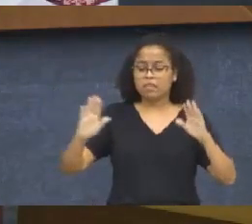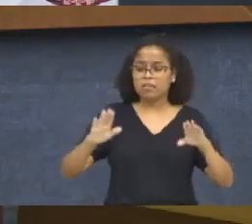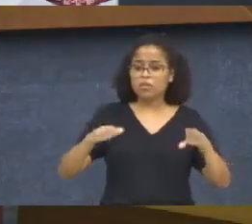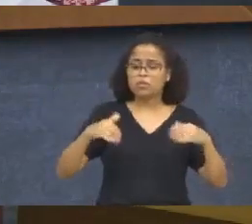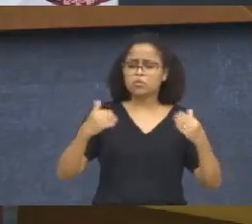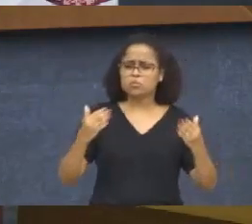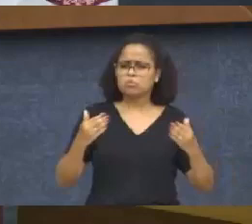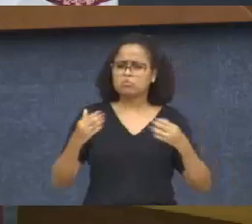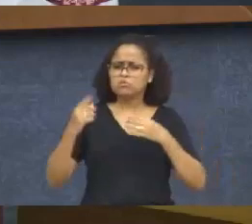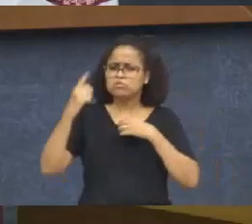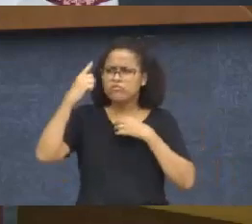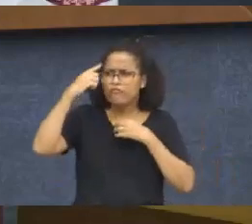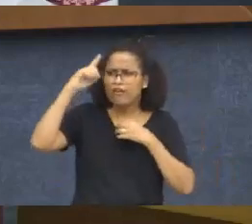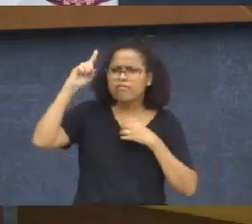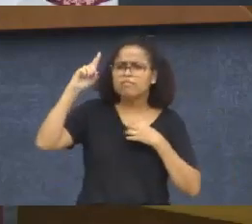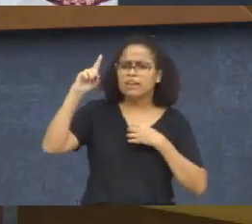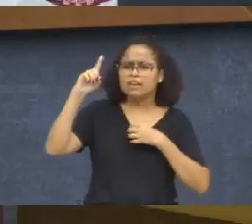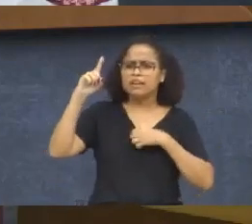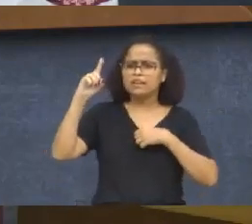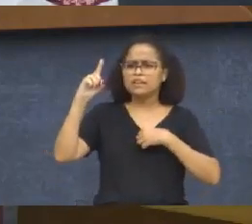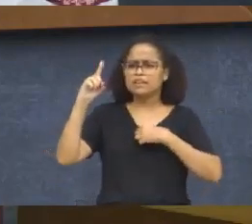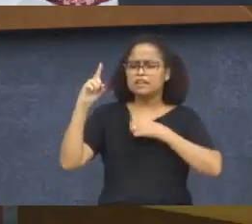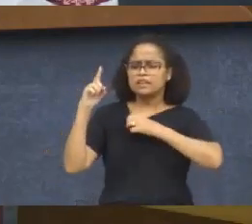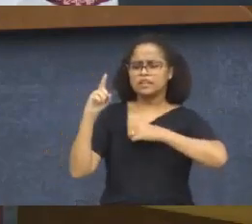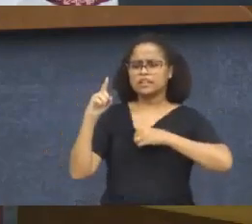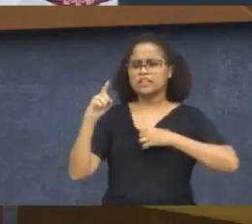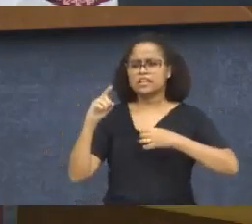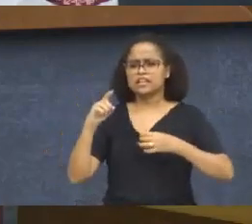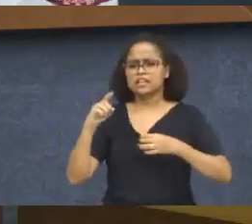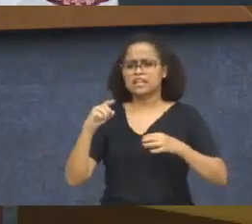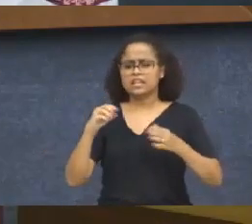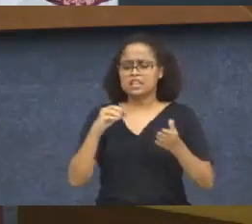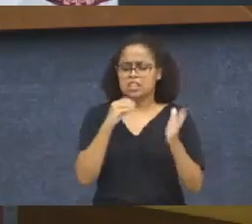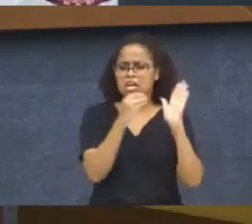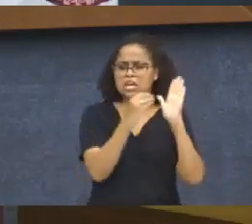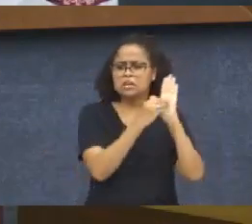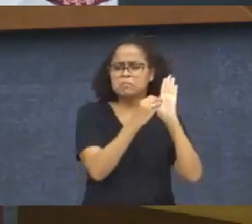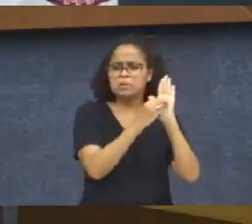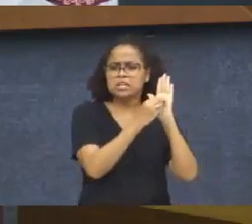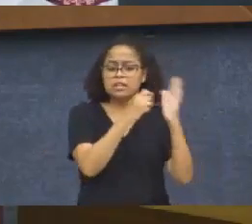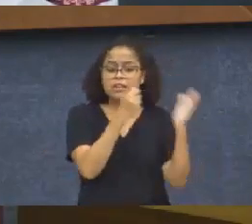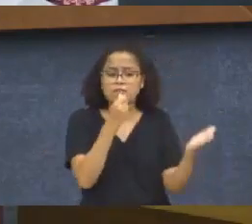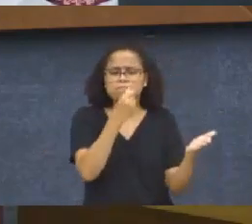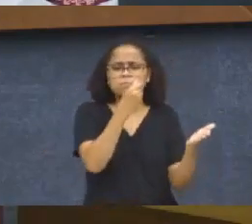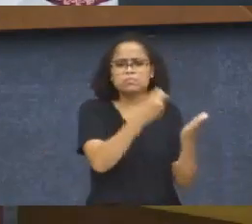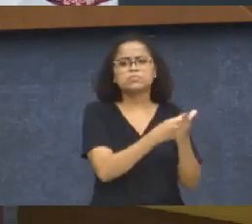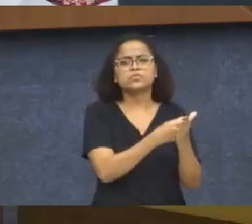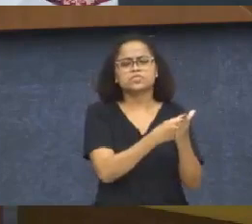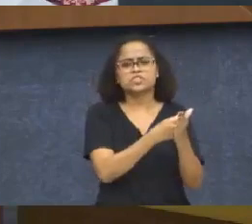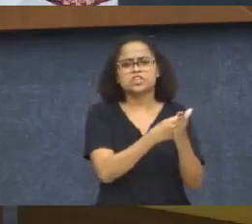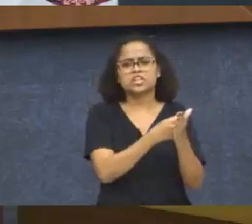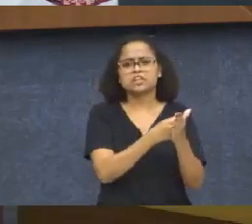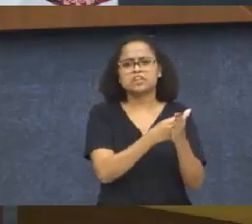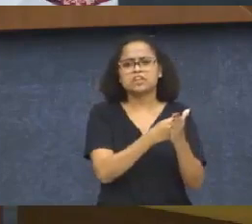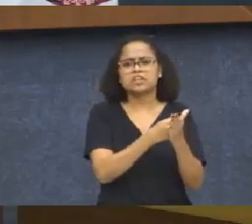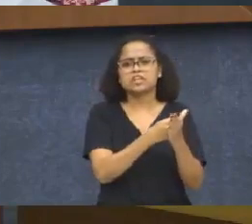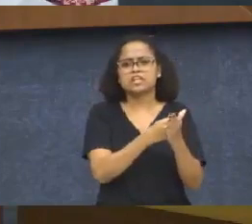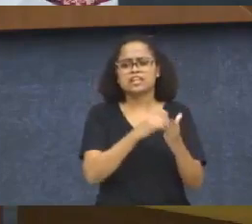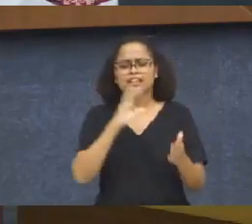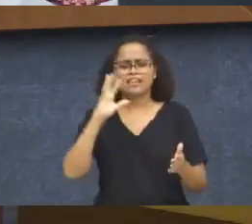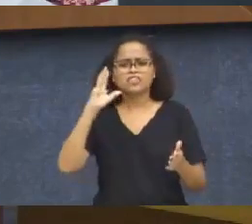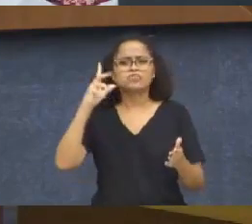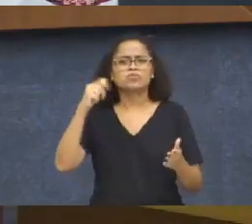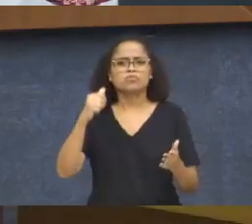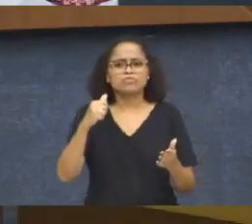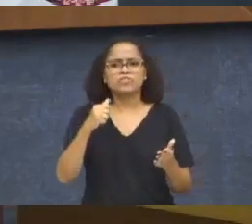de articular sobre a emenda impositiva nesta casa, a gente queria era resolver os problemas da cidade, que